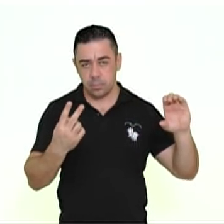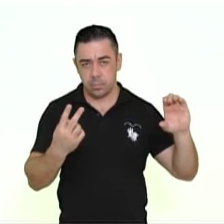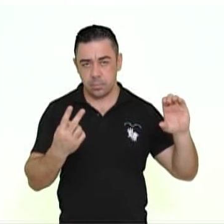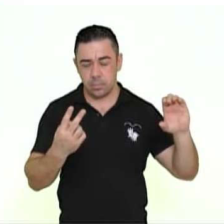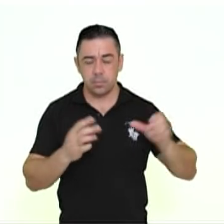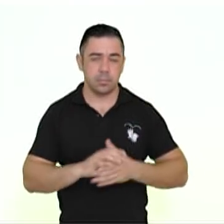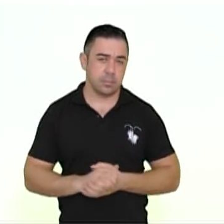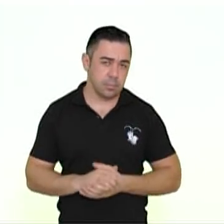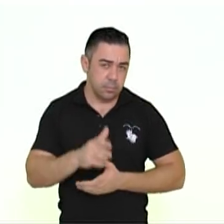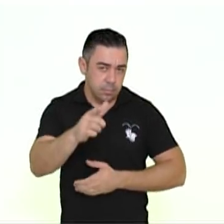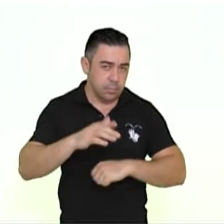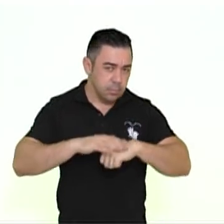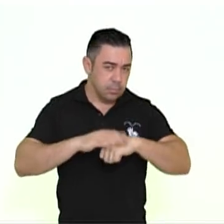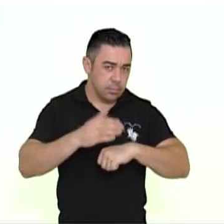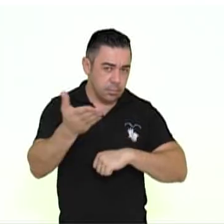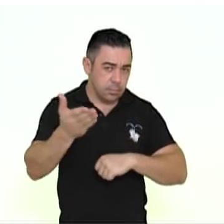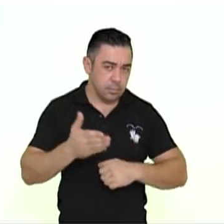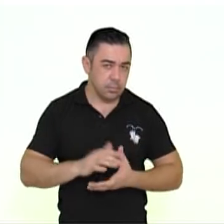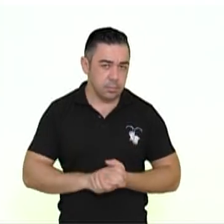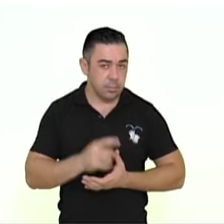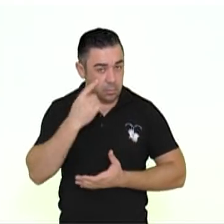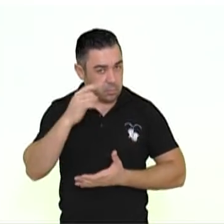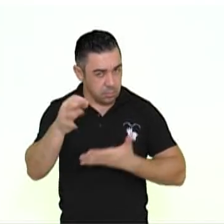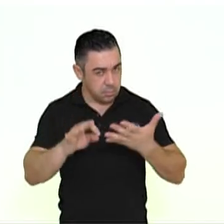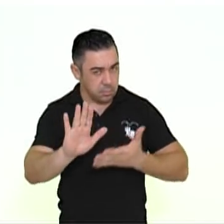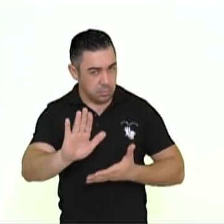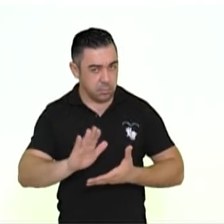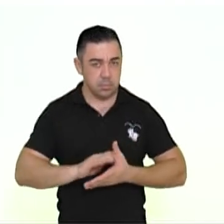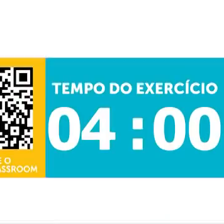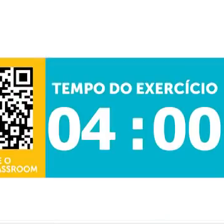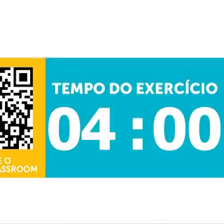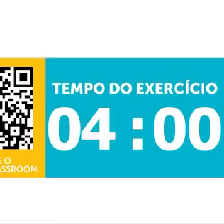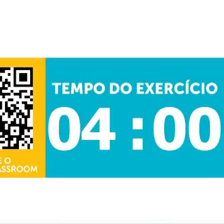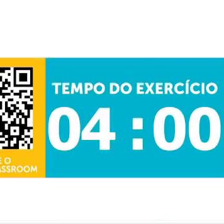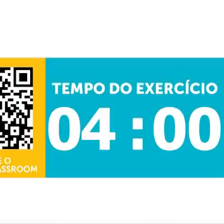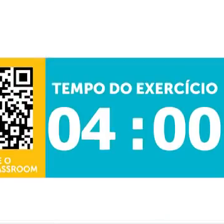6,042. É com vocês, hein? Daqui a pouco a gente corrige.